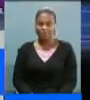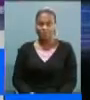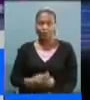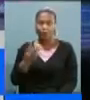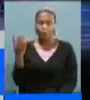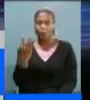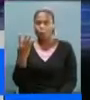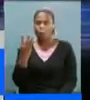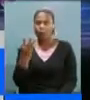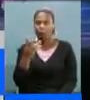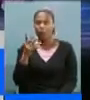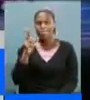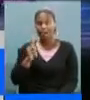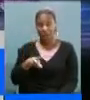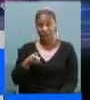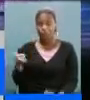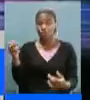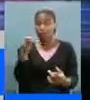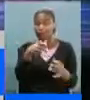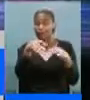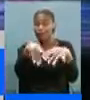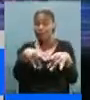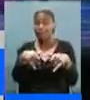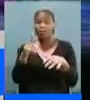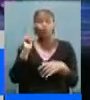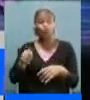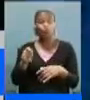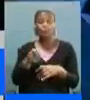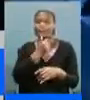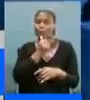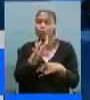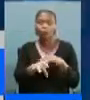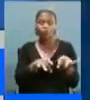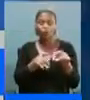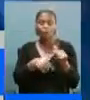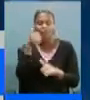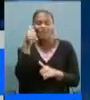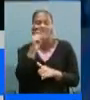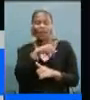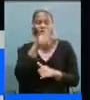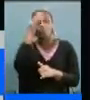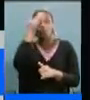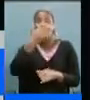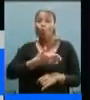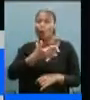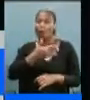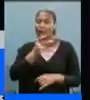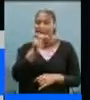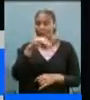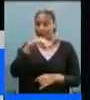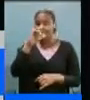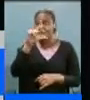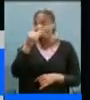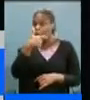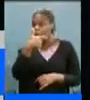Foram quatro os pares que chegaram à final, mas o júri optou por designar vencedor o par número 1, Hamilton